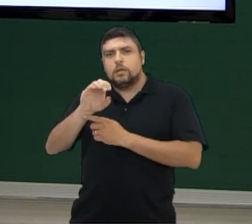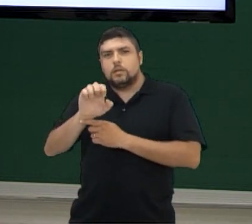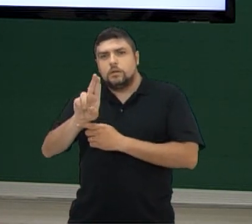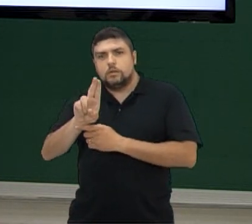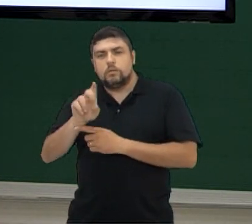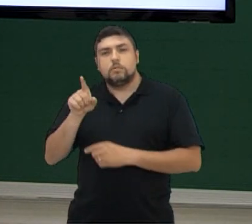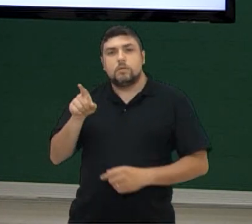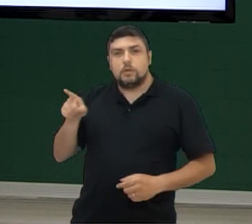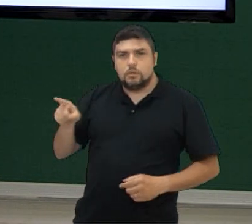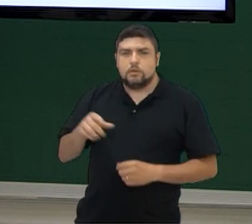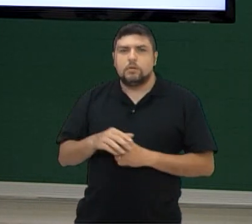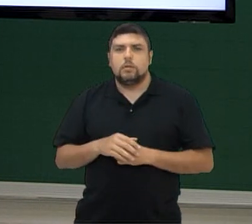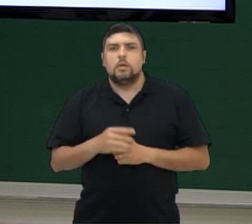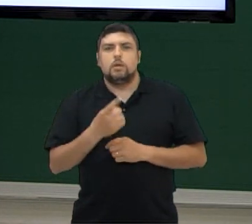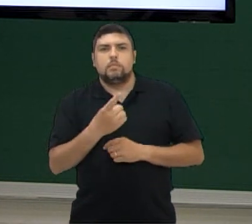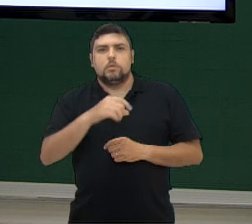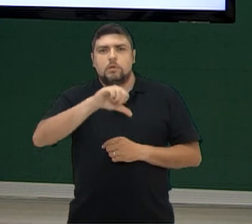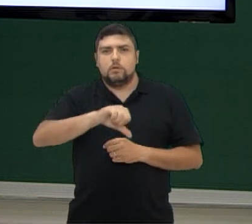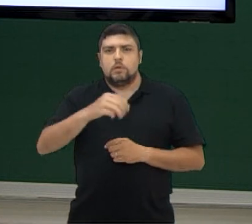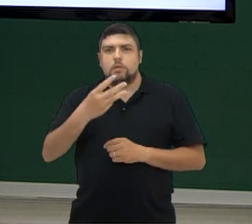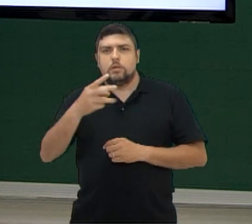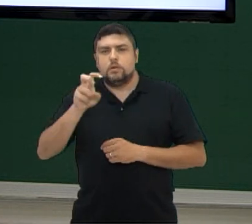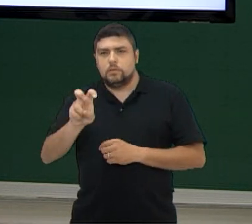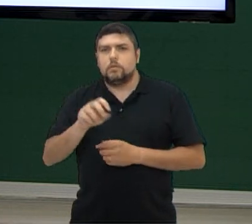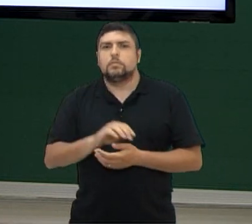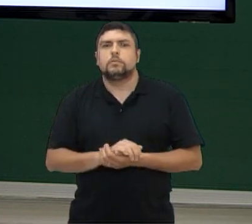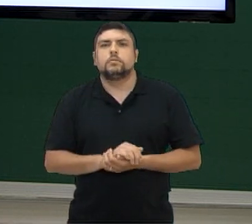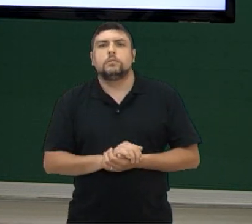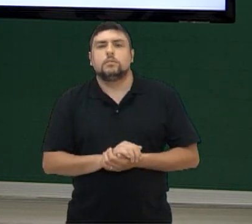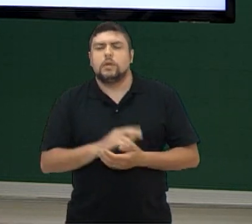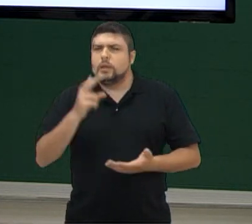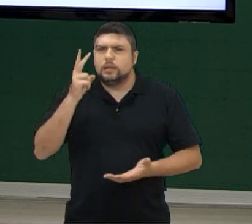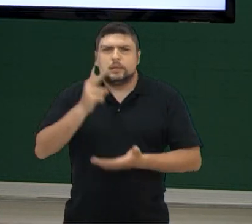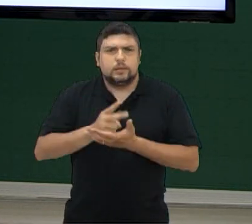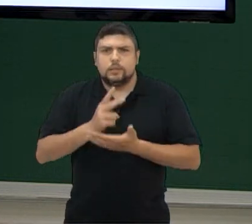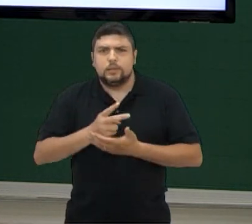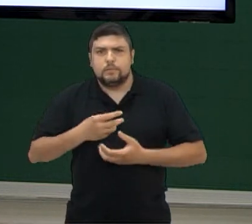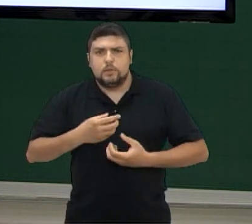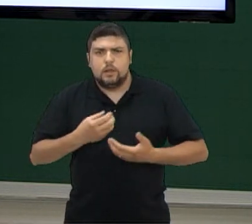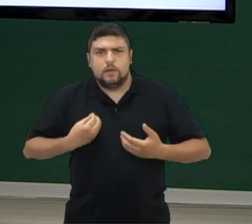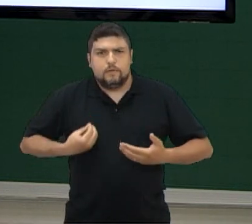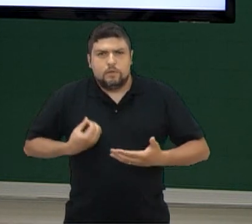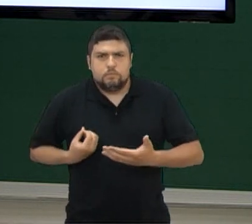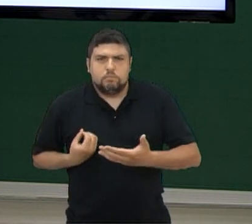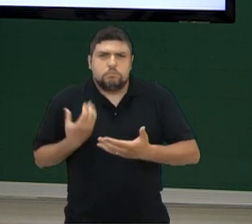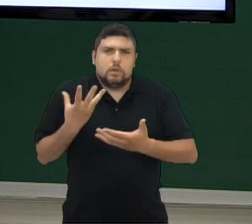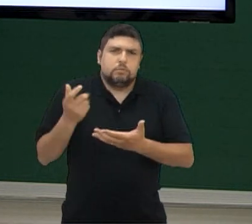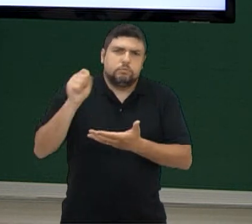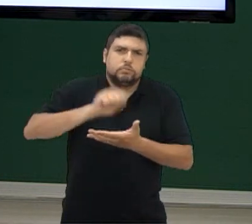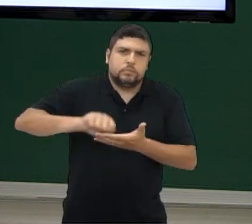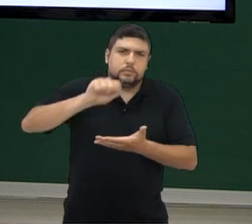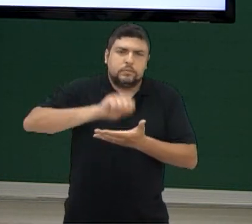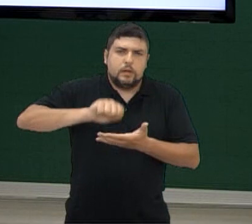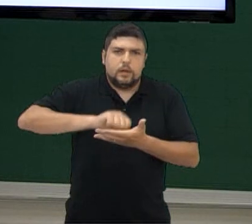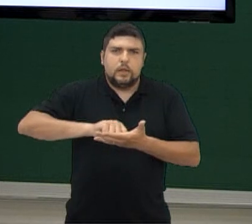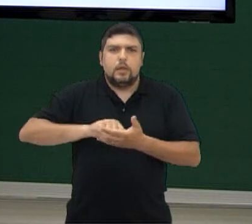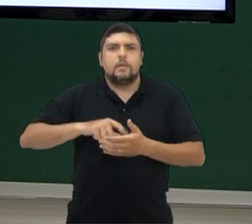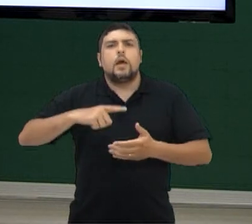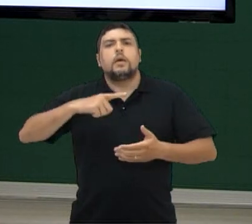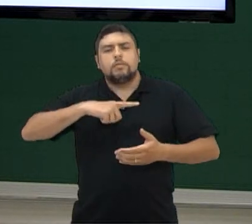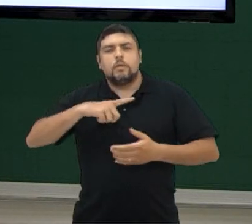em 1935. Né? Geralmente, na biografia, o pessoal que vai escrever uma biografia, os autores trazem